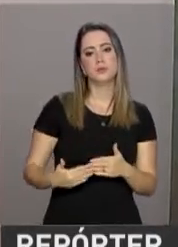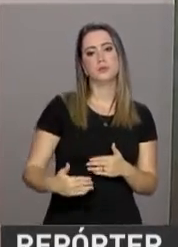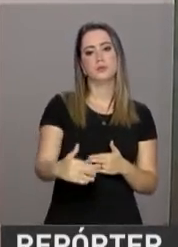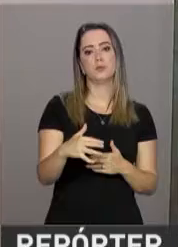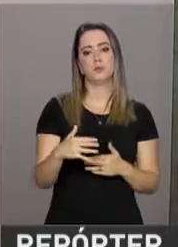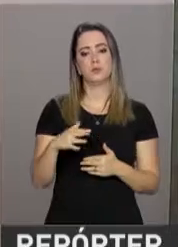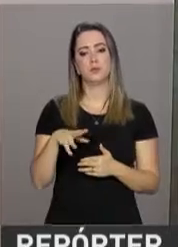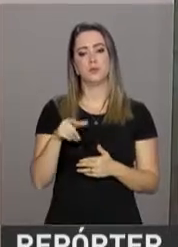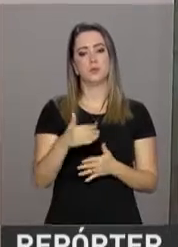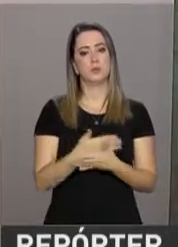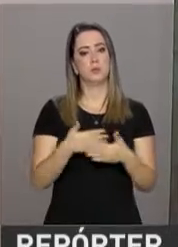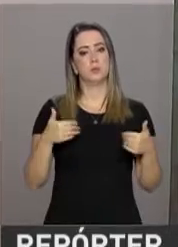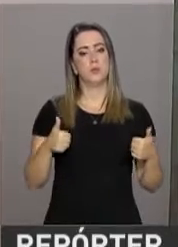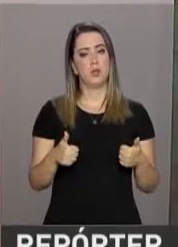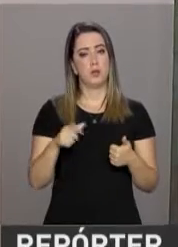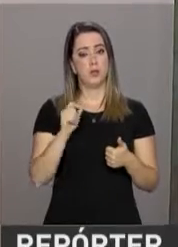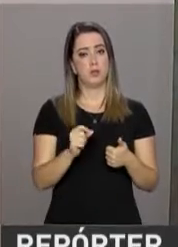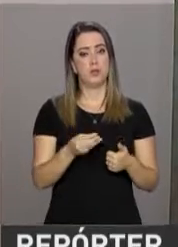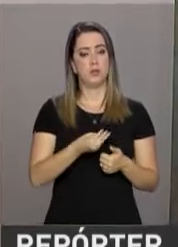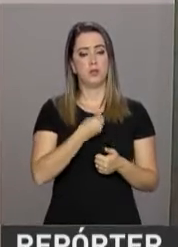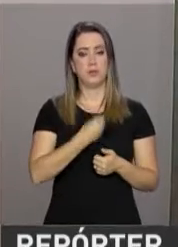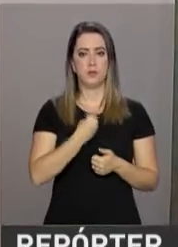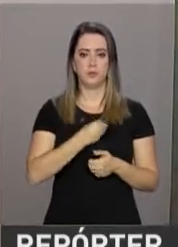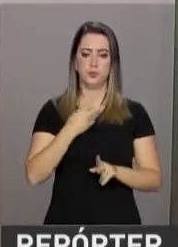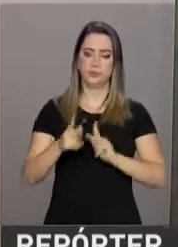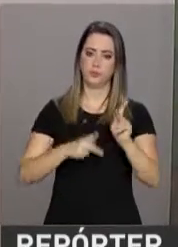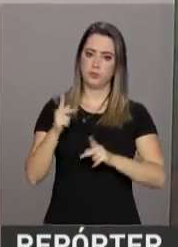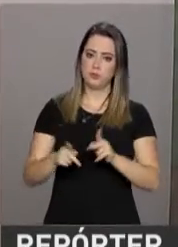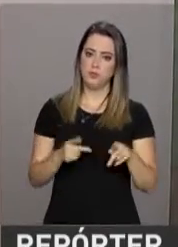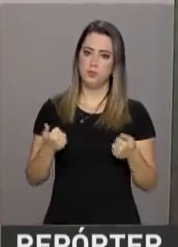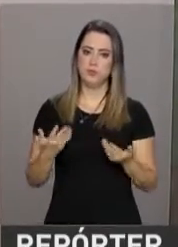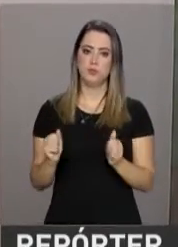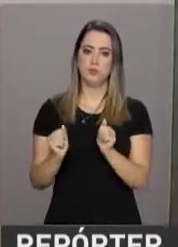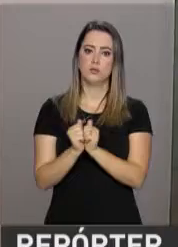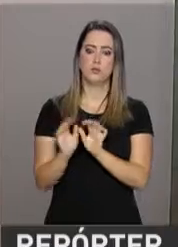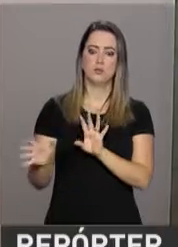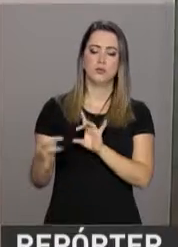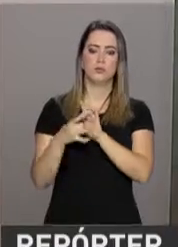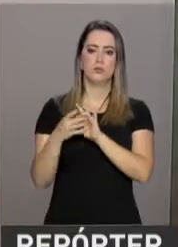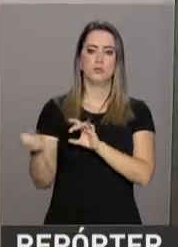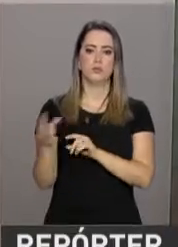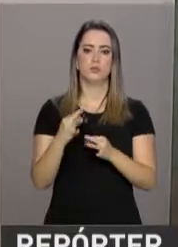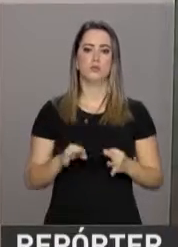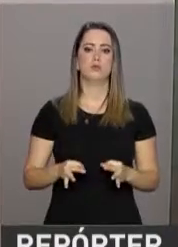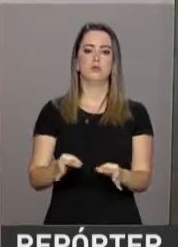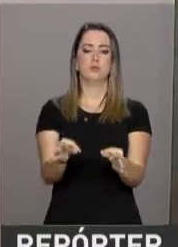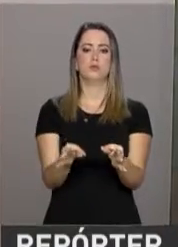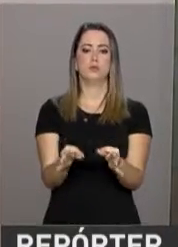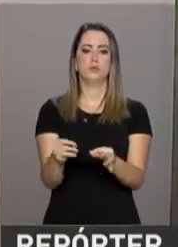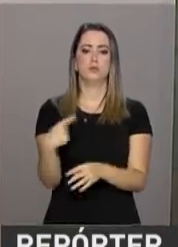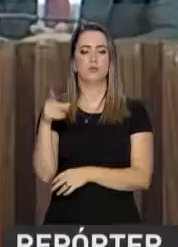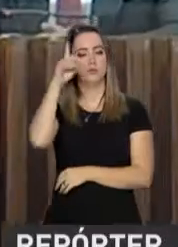é uma melhoria é da qualidade de vida da população com a incorporação de novas tecnologias no